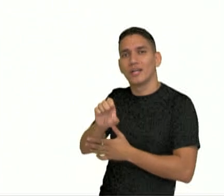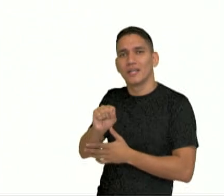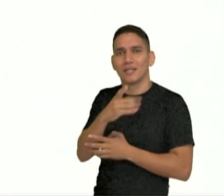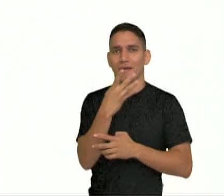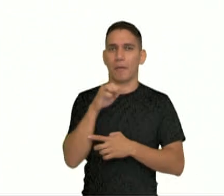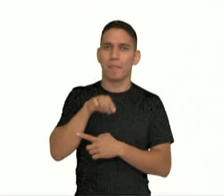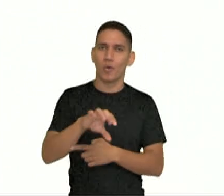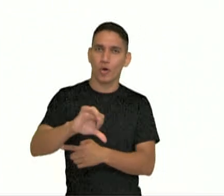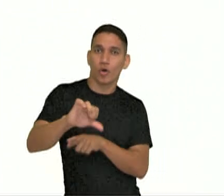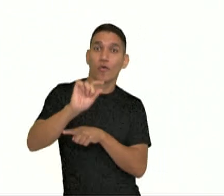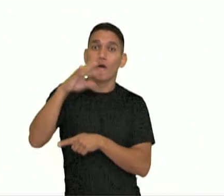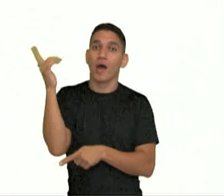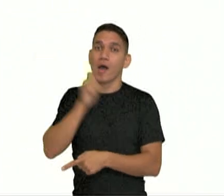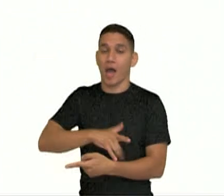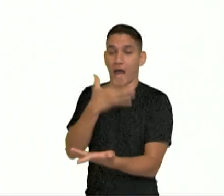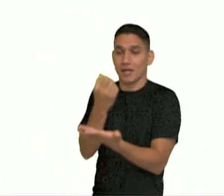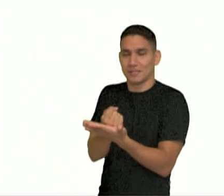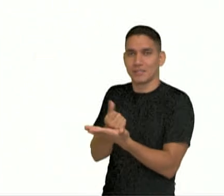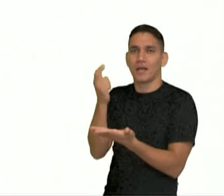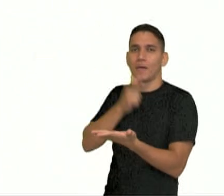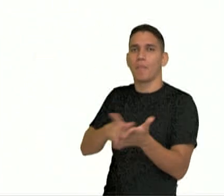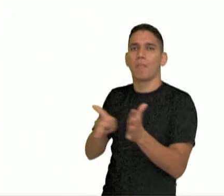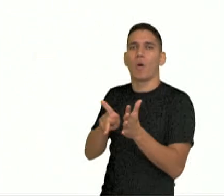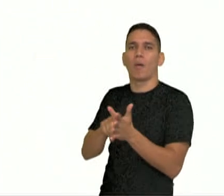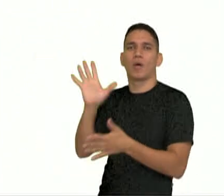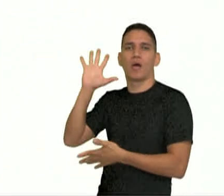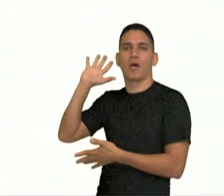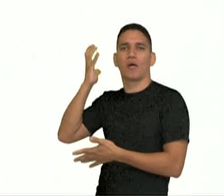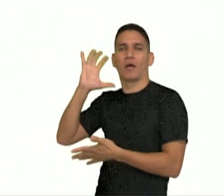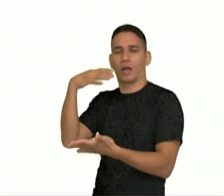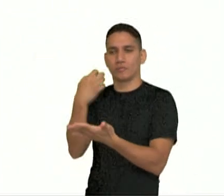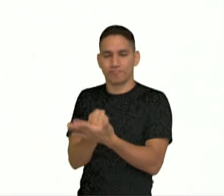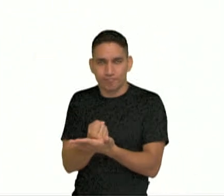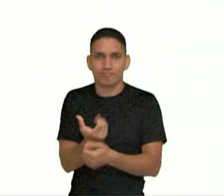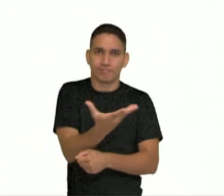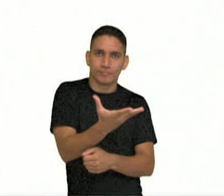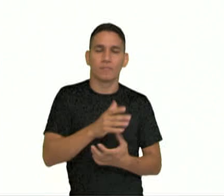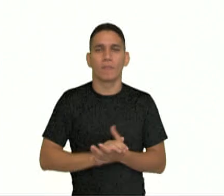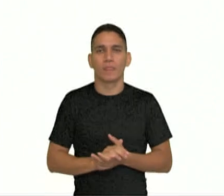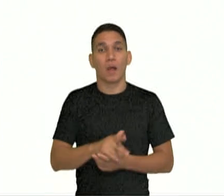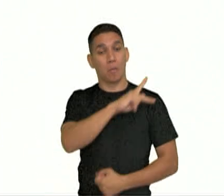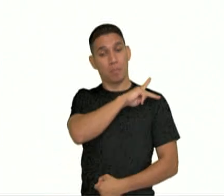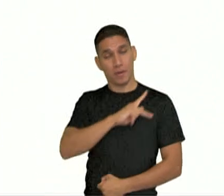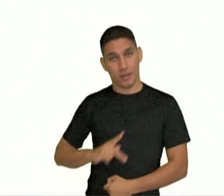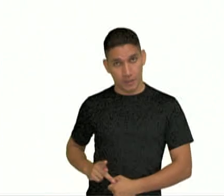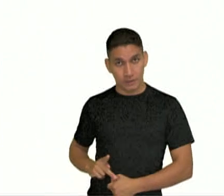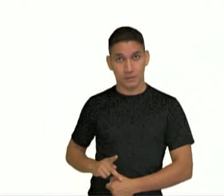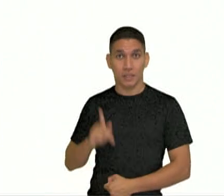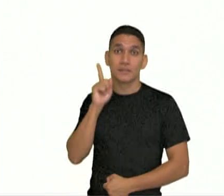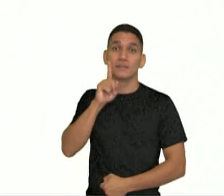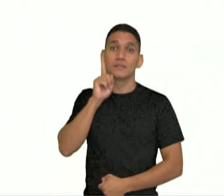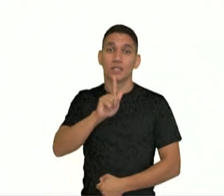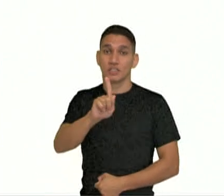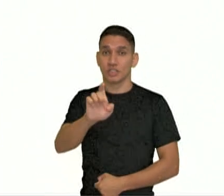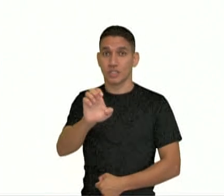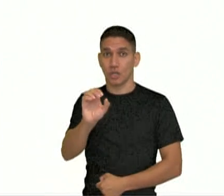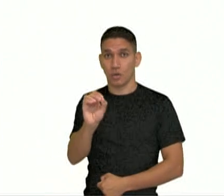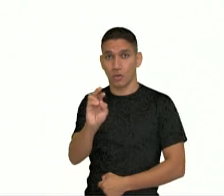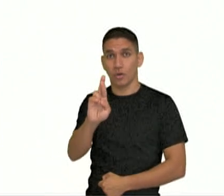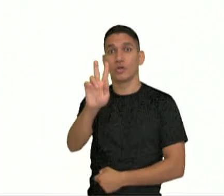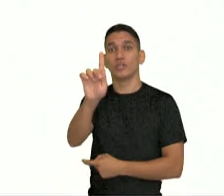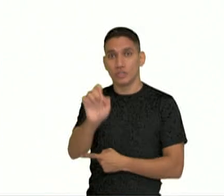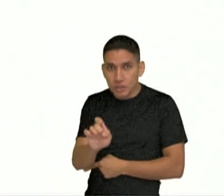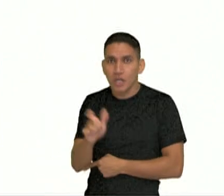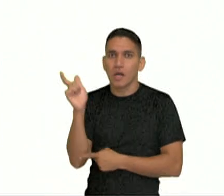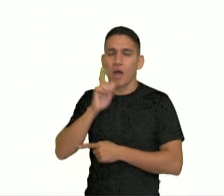4.9 como suporte nativo para podcast. O presidente dos Estados Unidos, o George Bush,